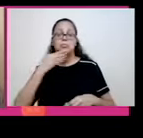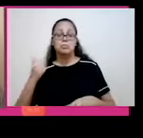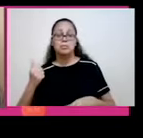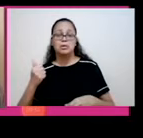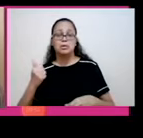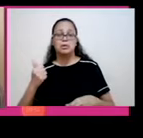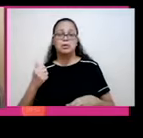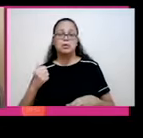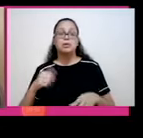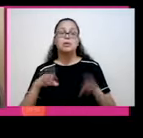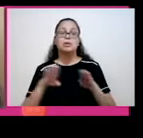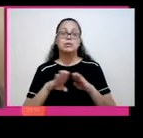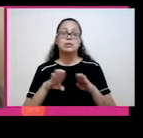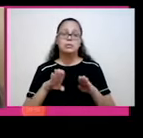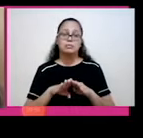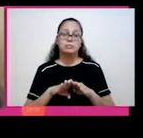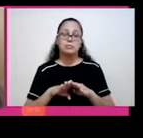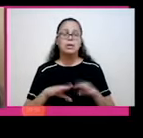o